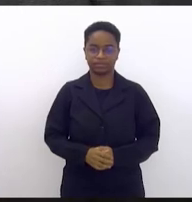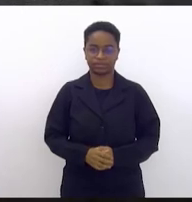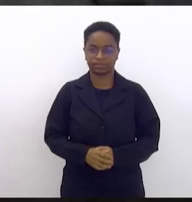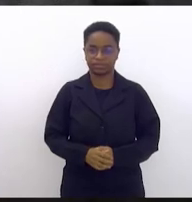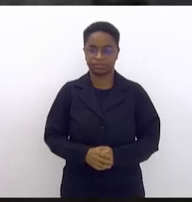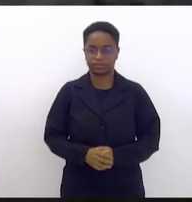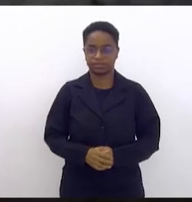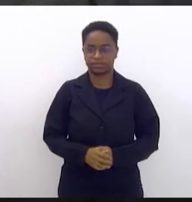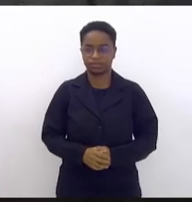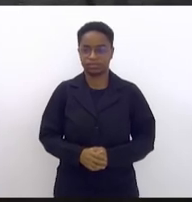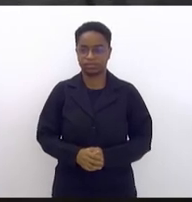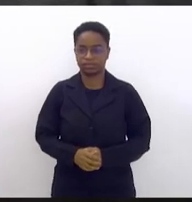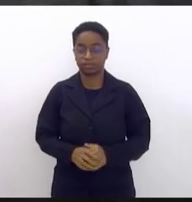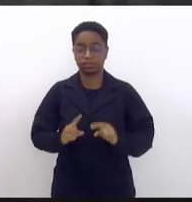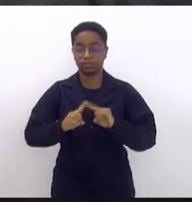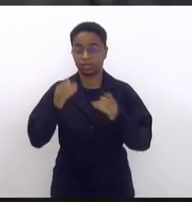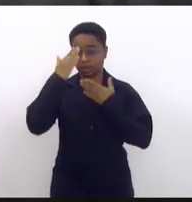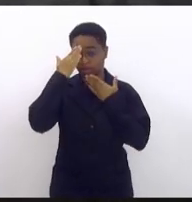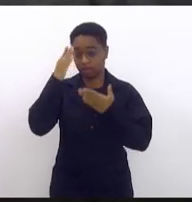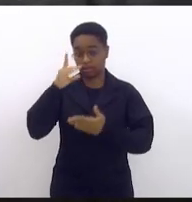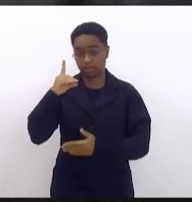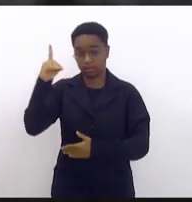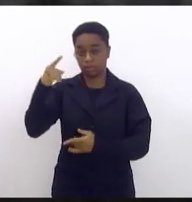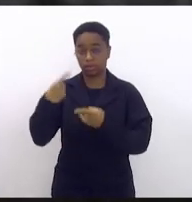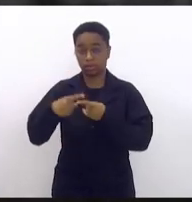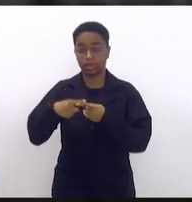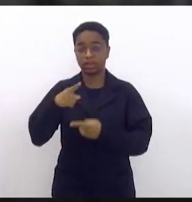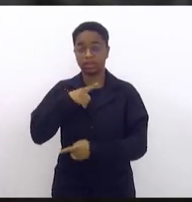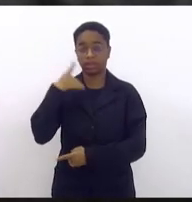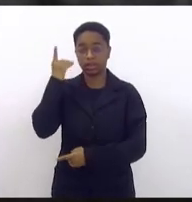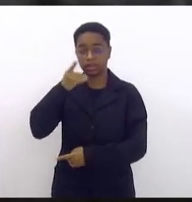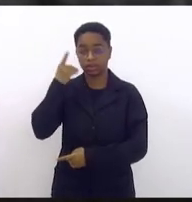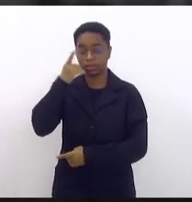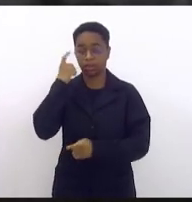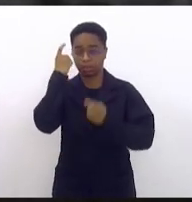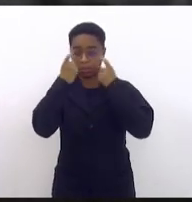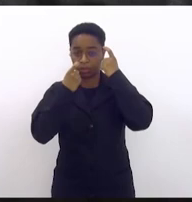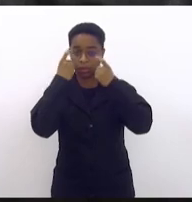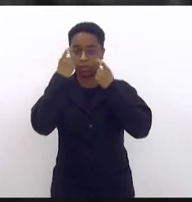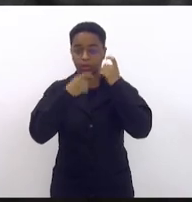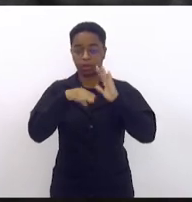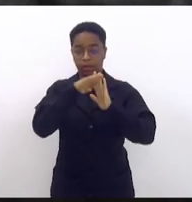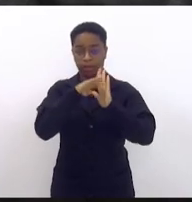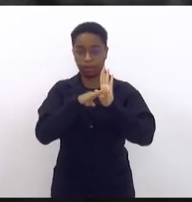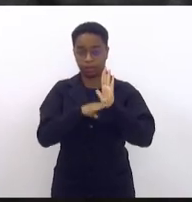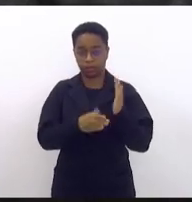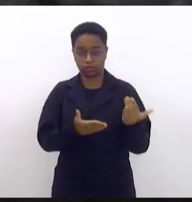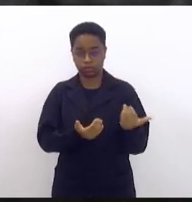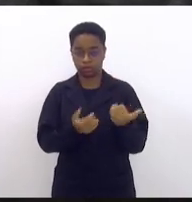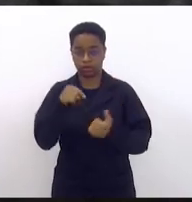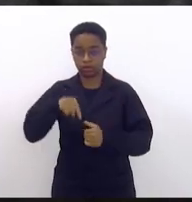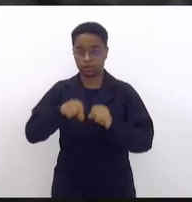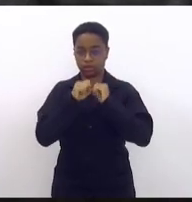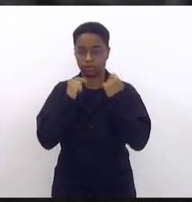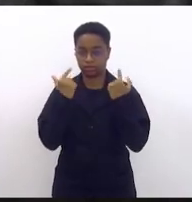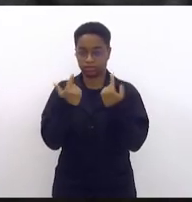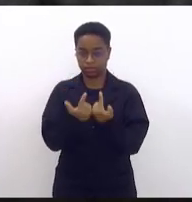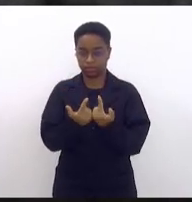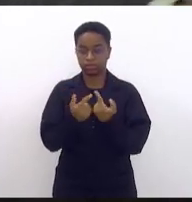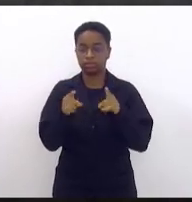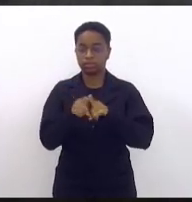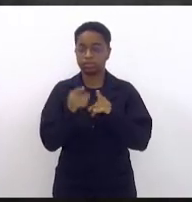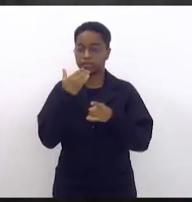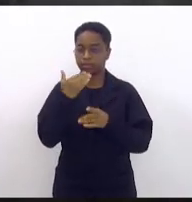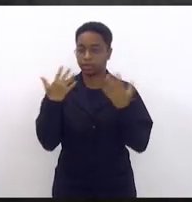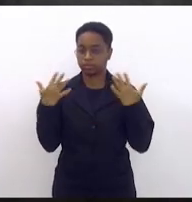e graças a Deus nós temos um dep aqui preocupado com a pauta da juventude aqui na alerge eu peço uma salva de palmas